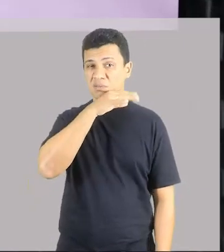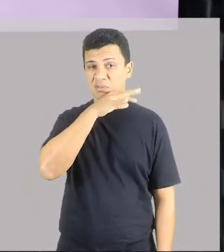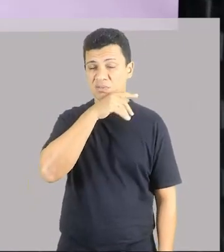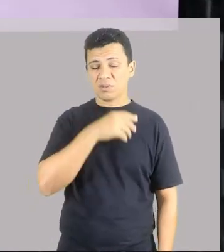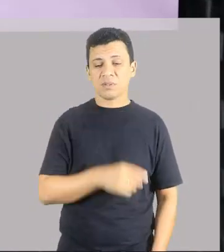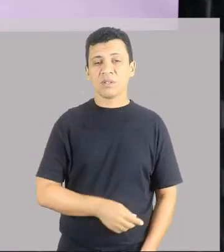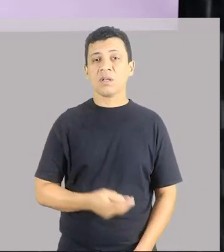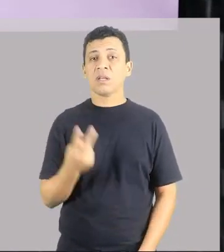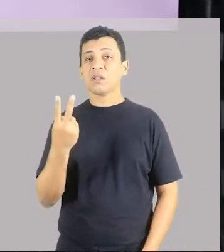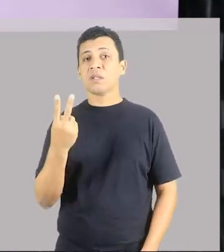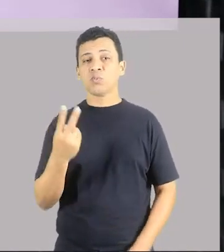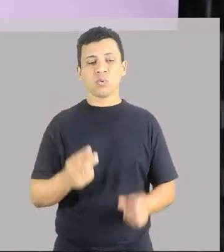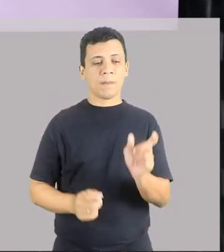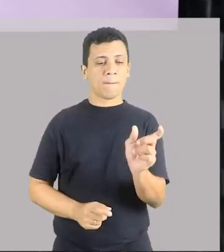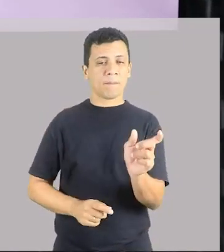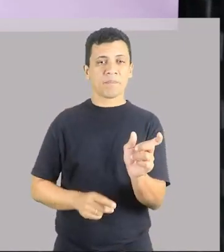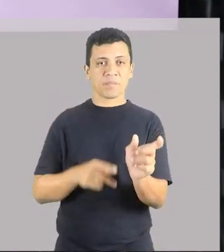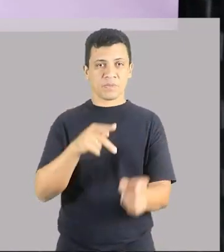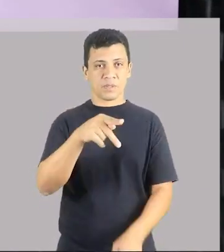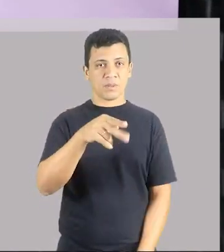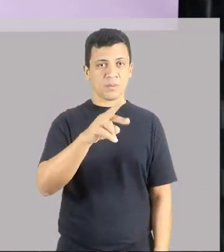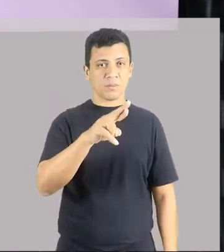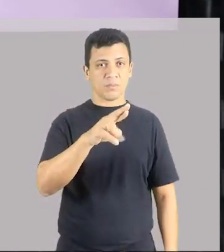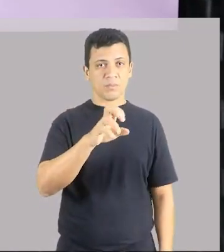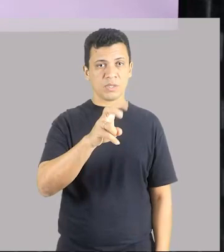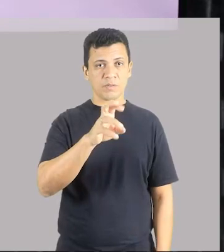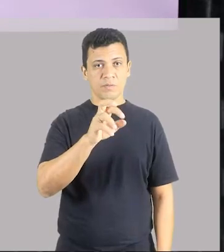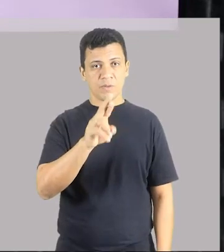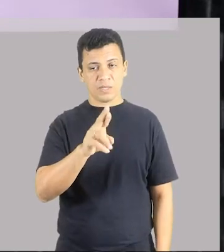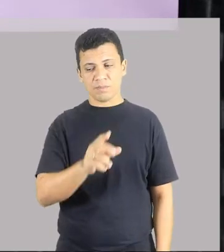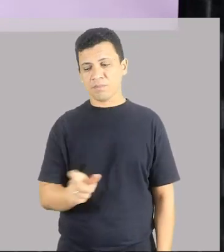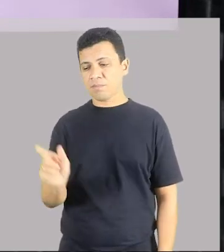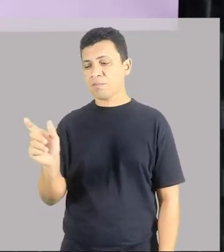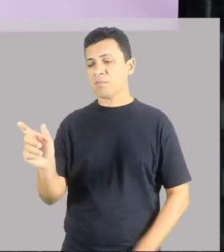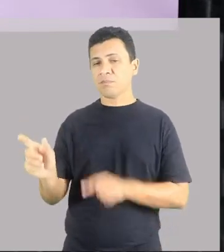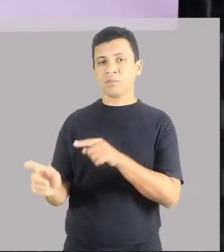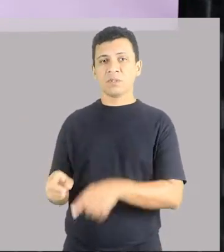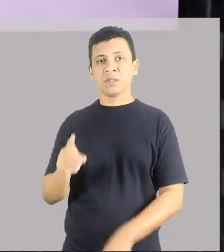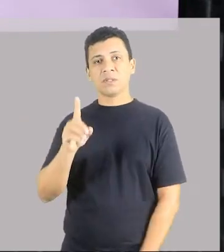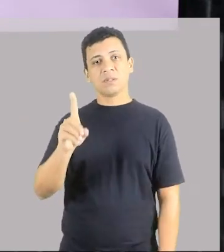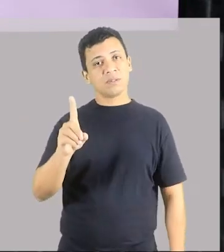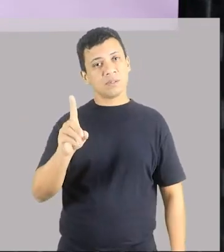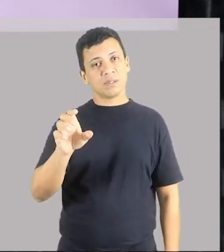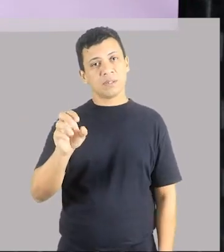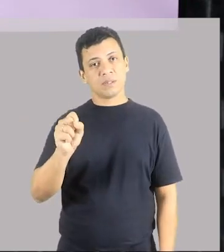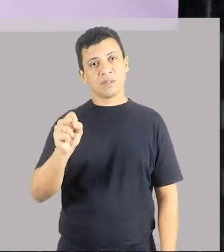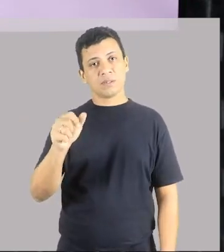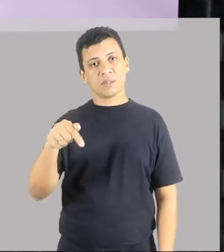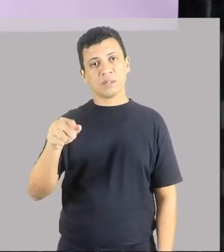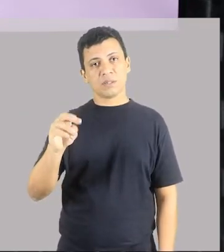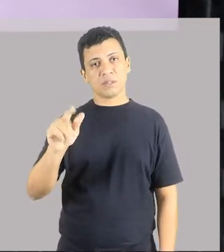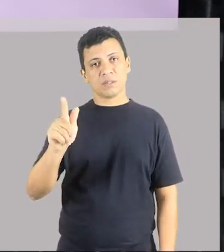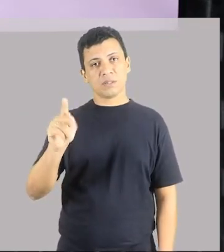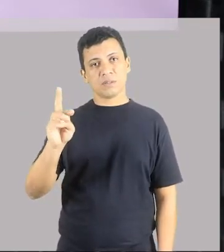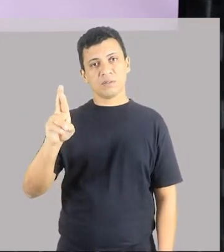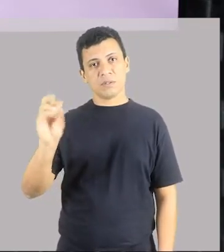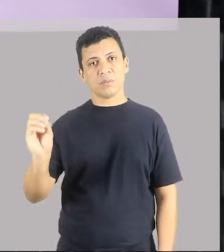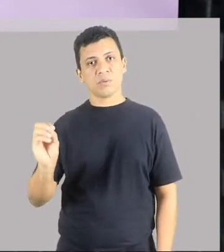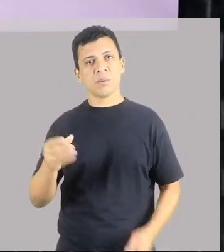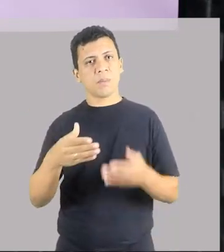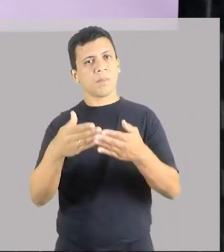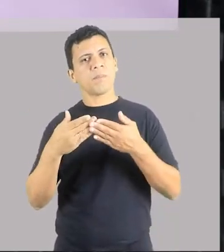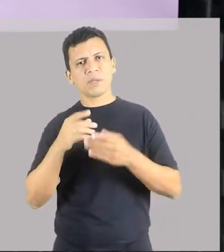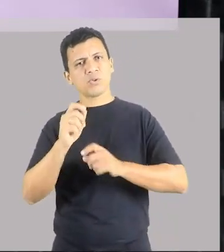destaca duas palavras ele destaca a palavra prevê e ele destaca desequilíbrio E aí o que que ele pede os